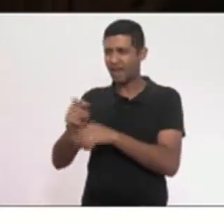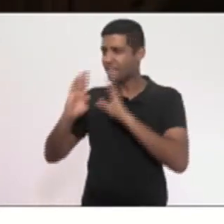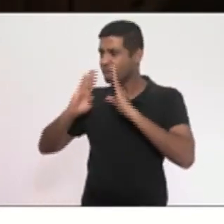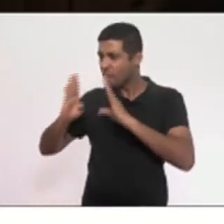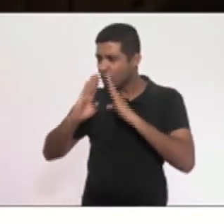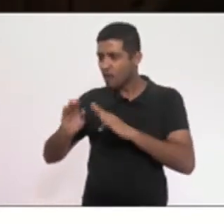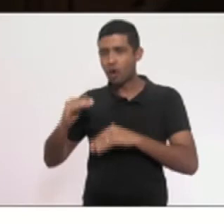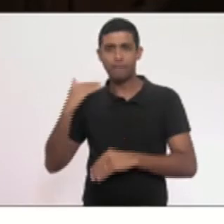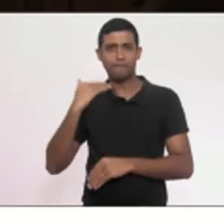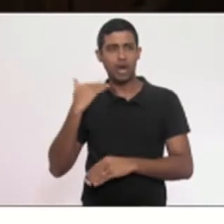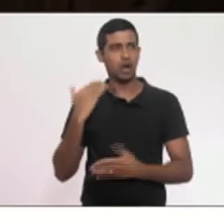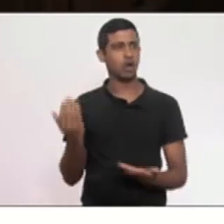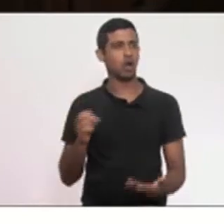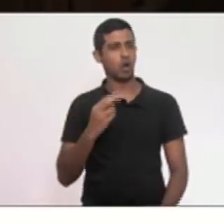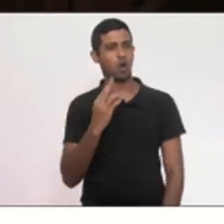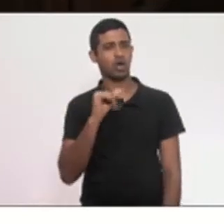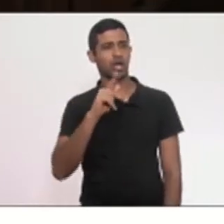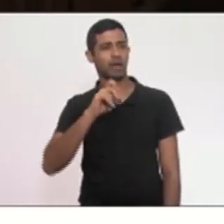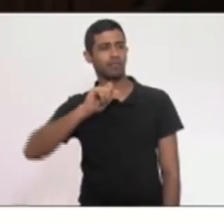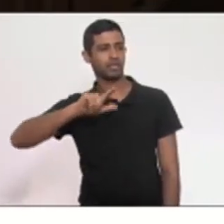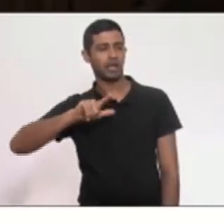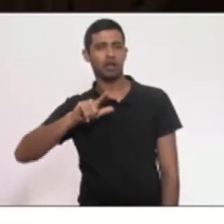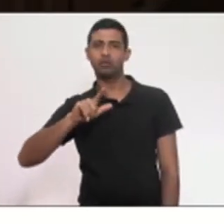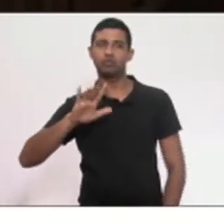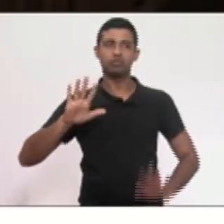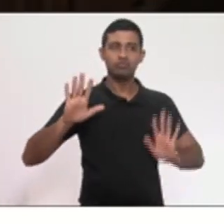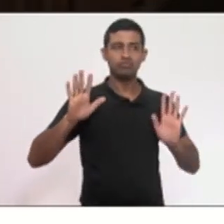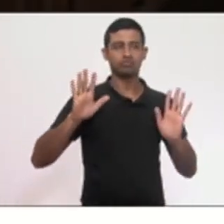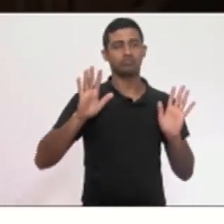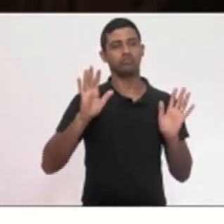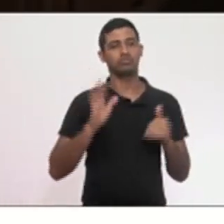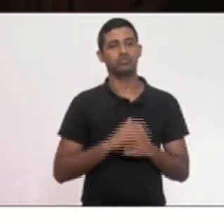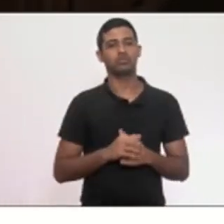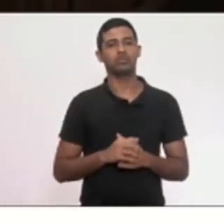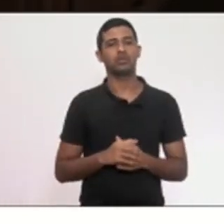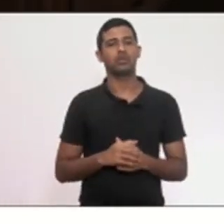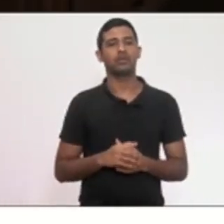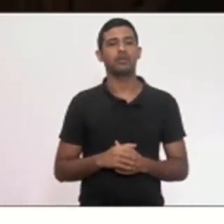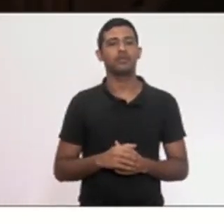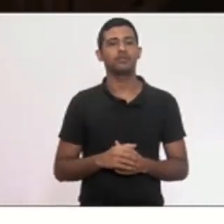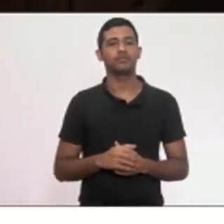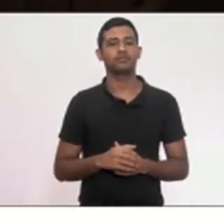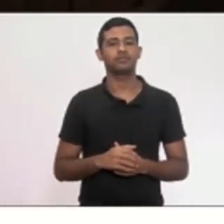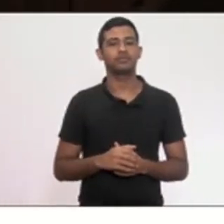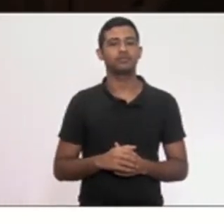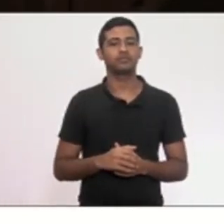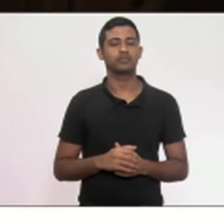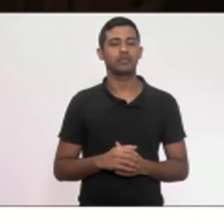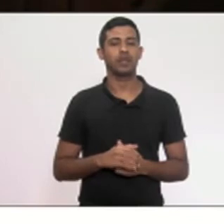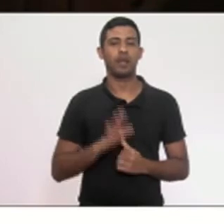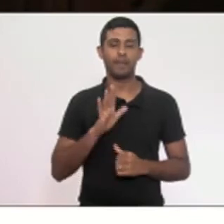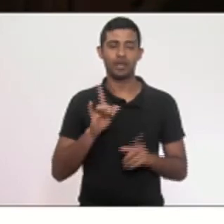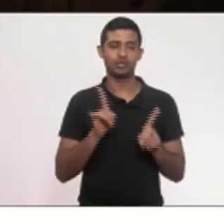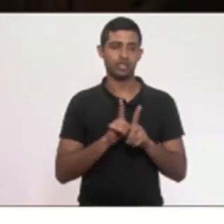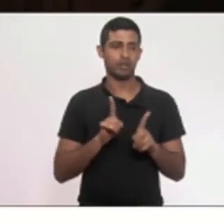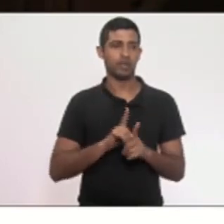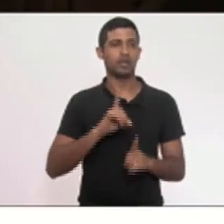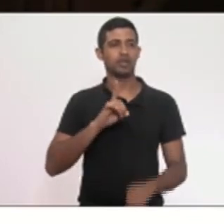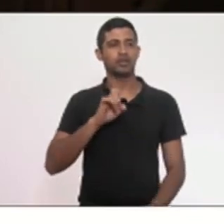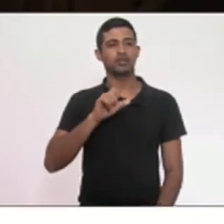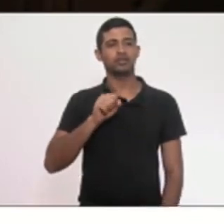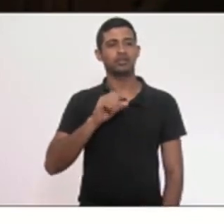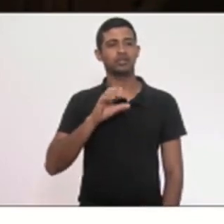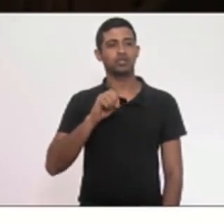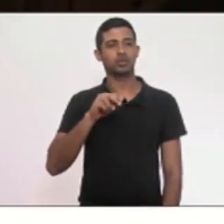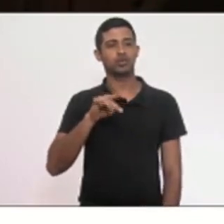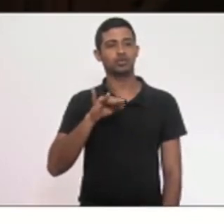financeiro, como também querem fazer com a reforma da Previdência, esse é um outro debate, e ao mesmo tempo descontingenciar os recursos da